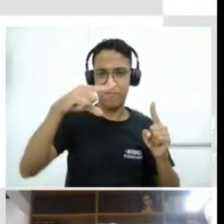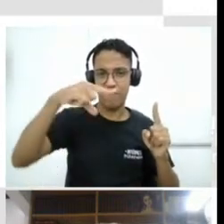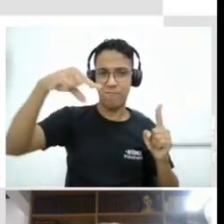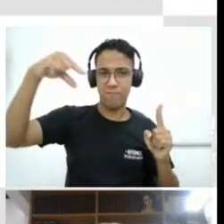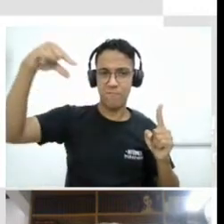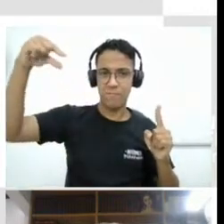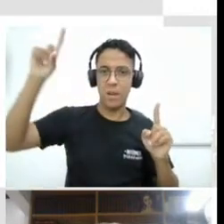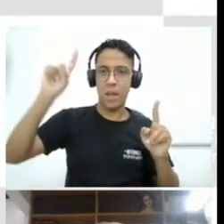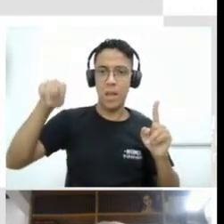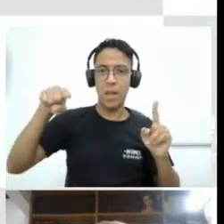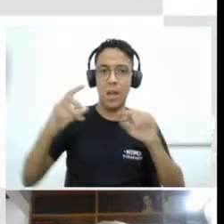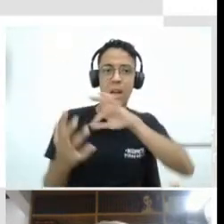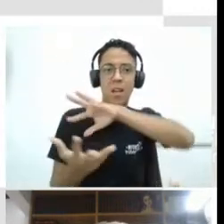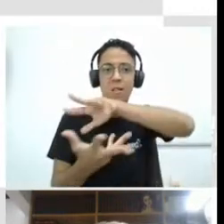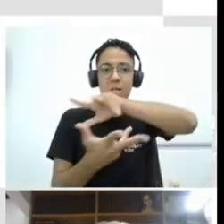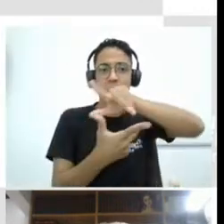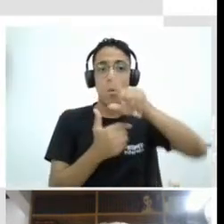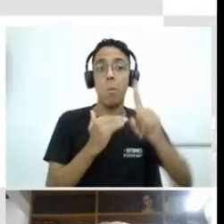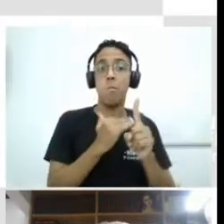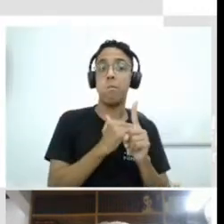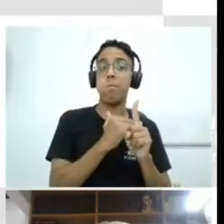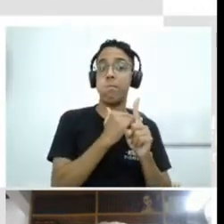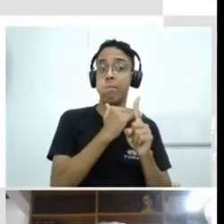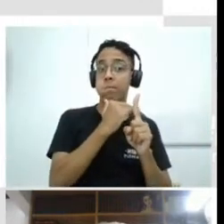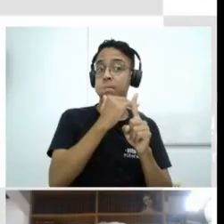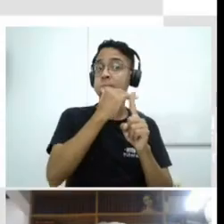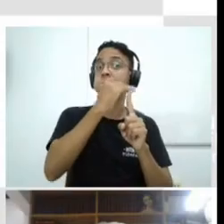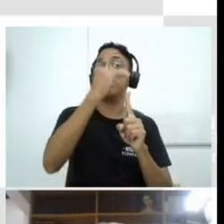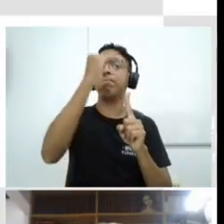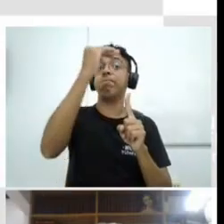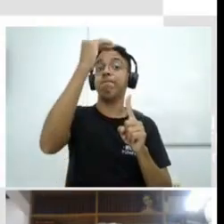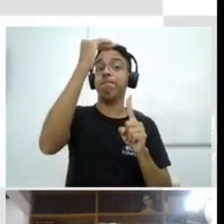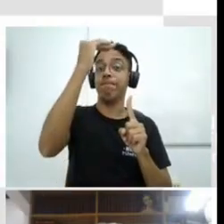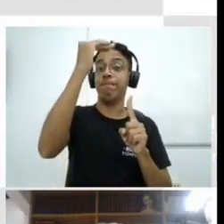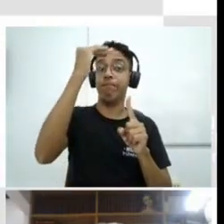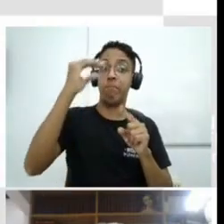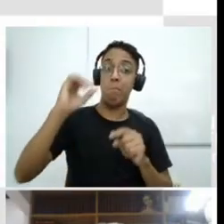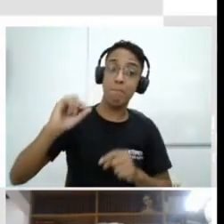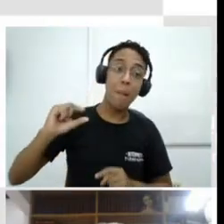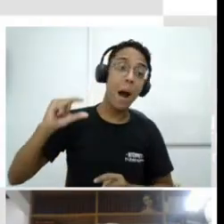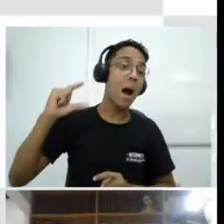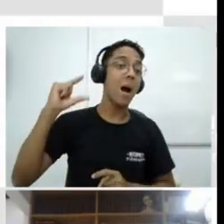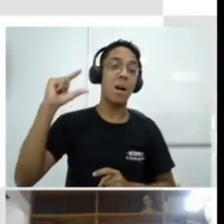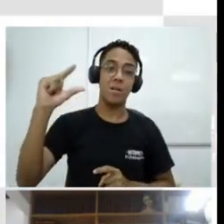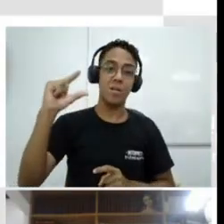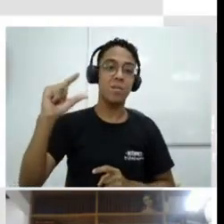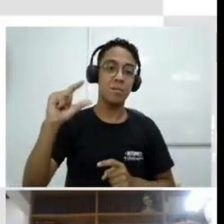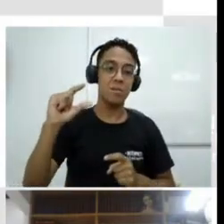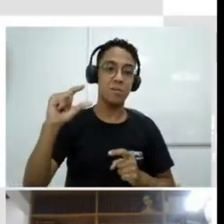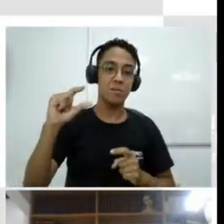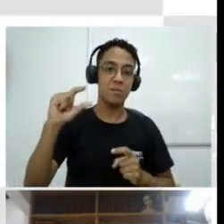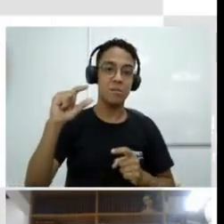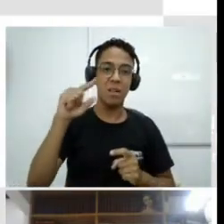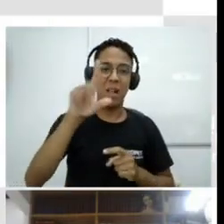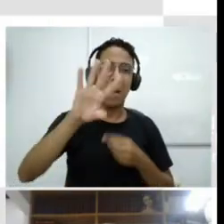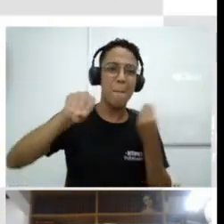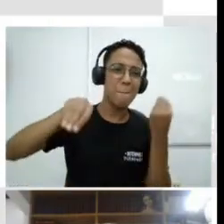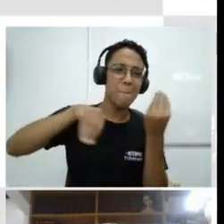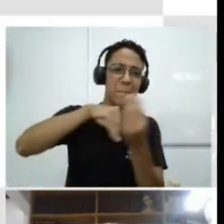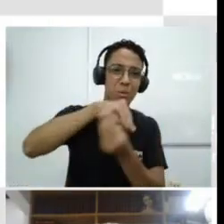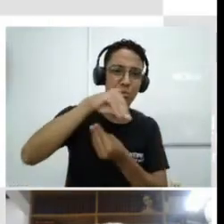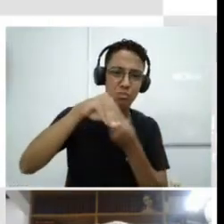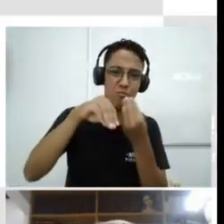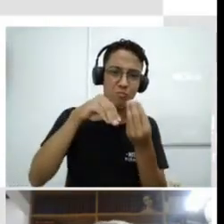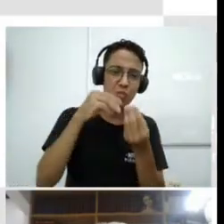aquecimento que é muito maior. Ou seja, por que ele é muito maior? Porque nós agora estamos aquecendo. Isso aqui é uma mistura de